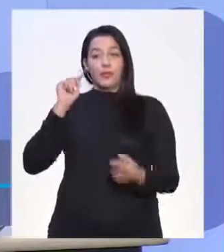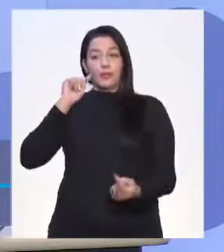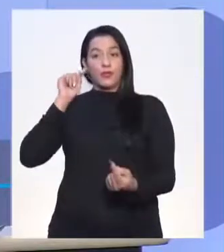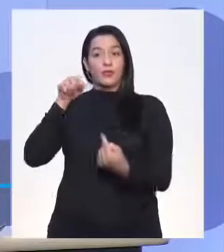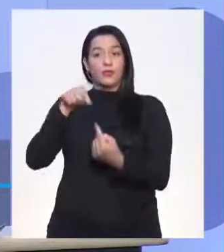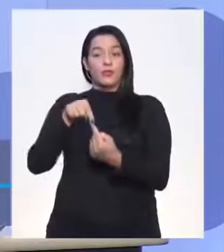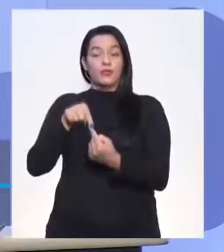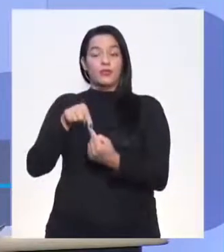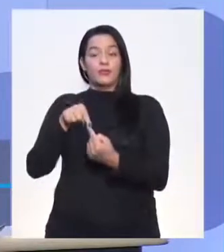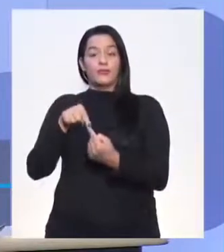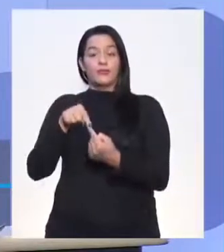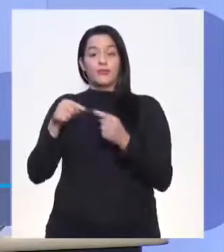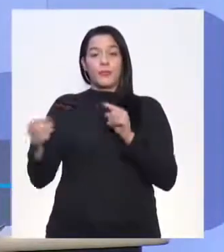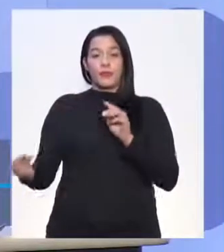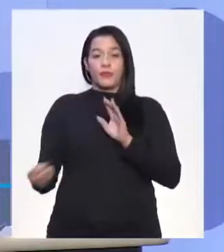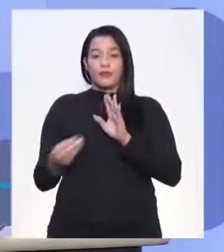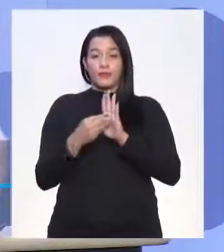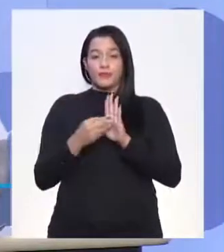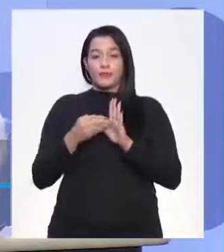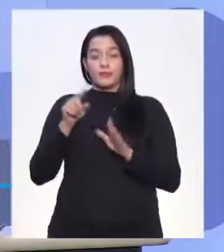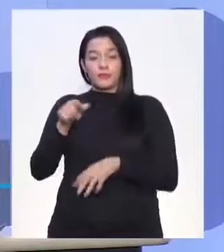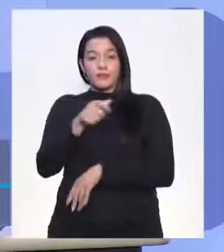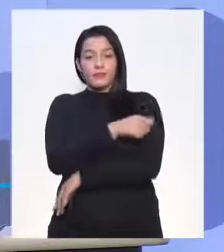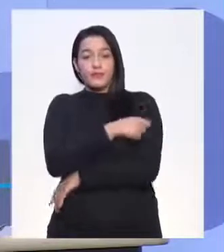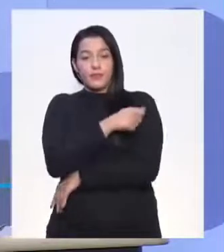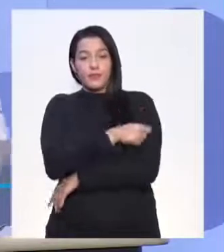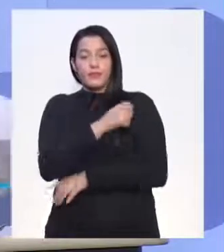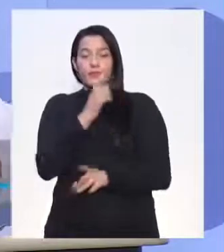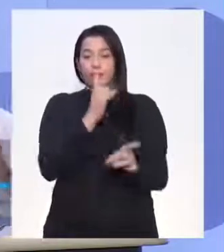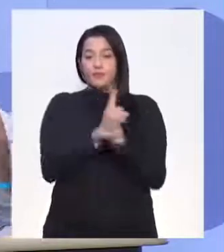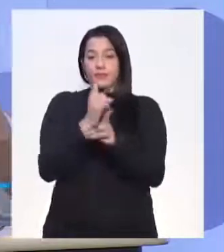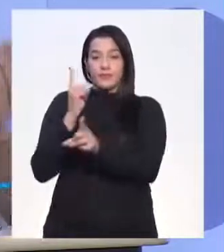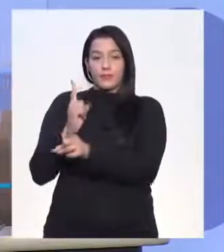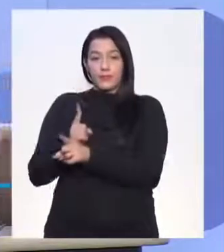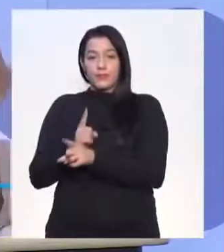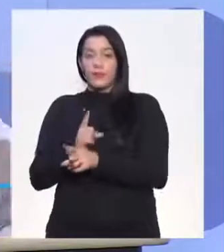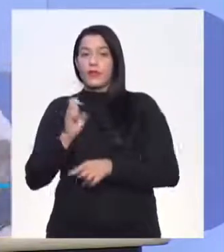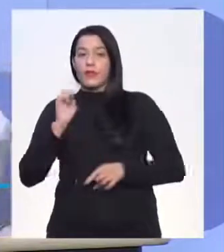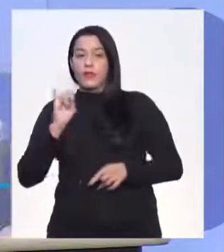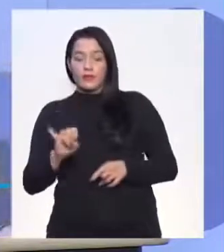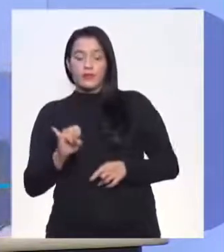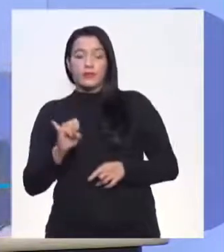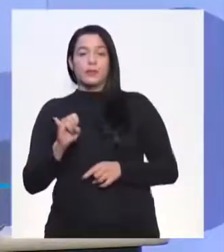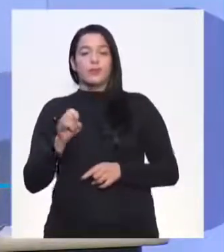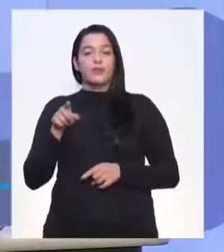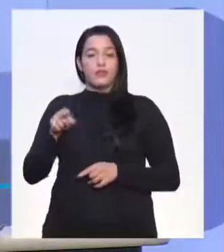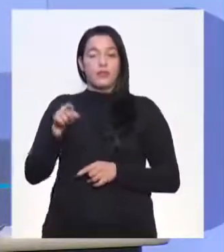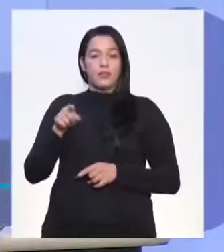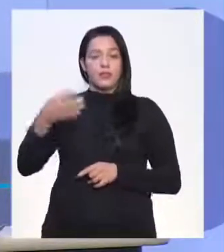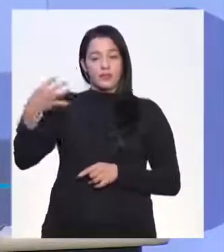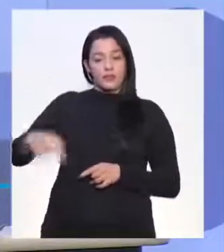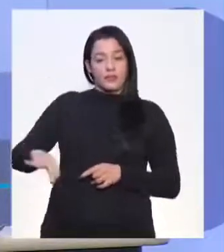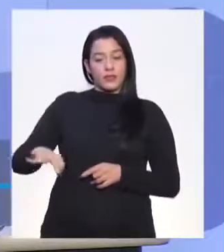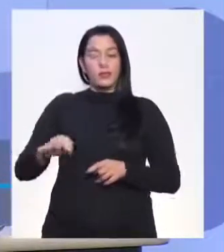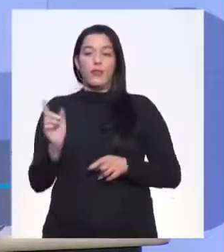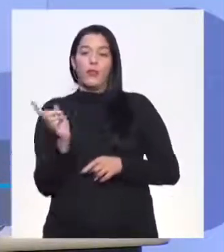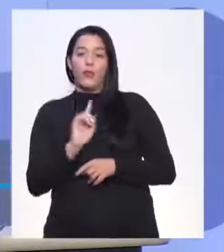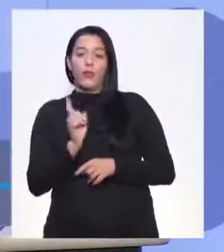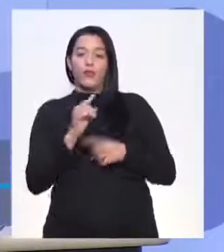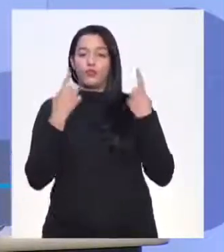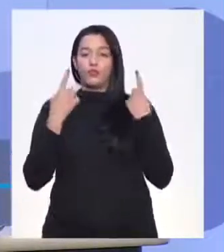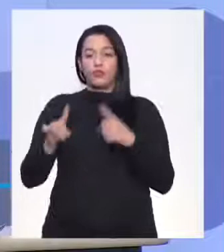vou colocar para o aluno tentar identificar se ele é a favor ou se ele é contra. Mas nós